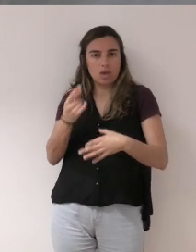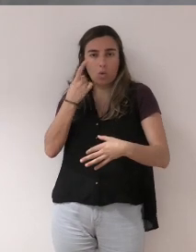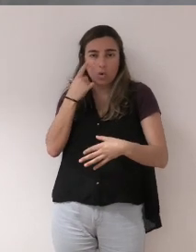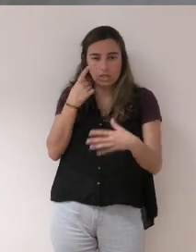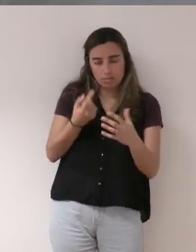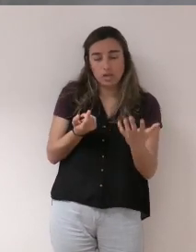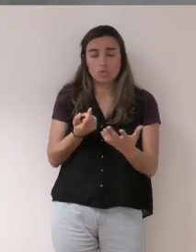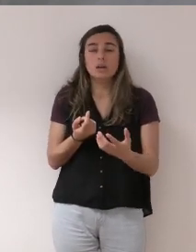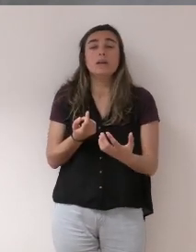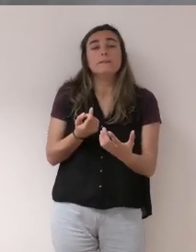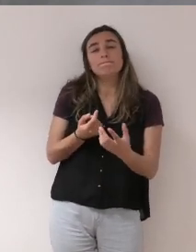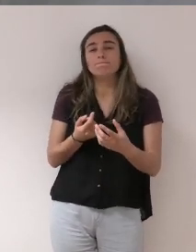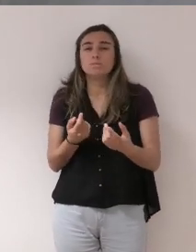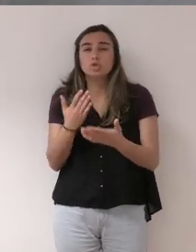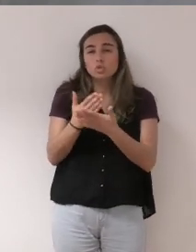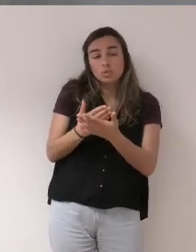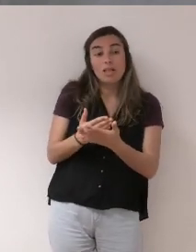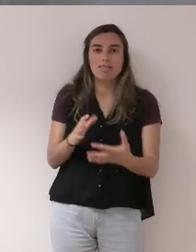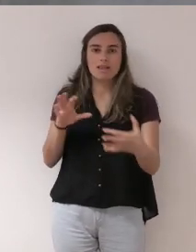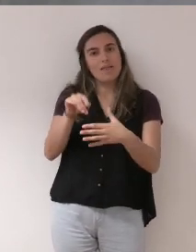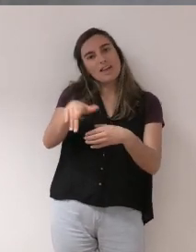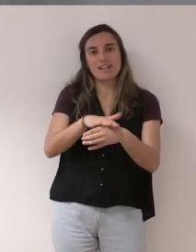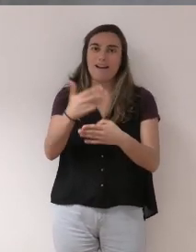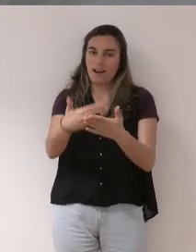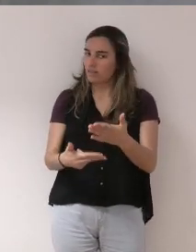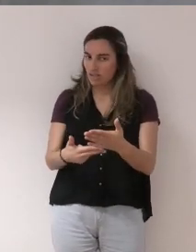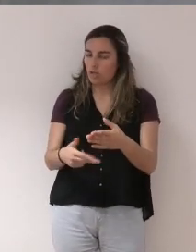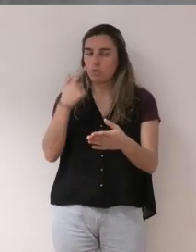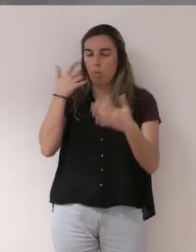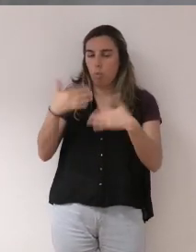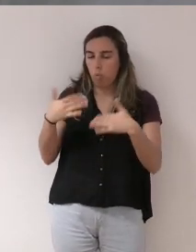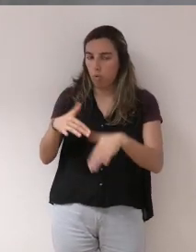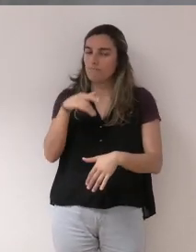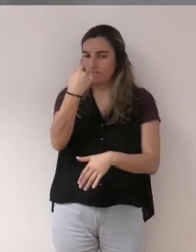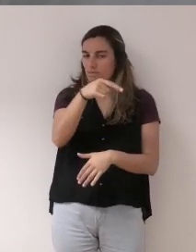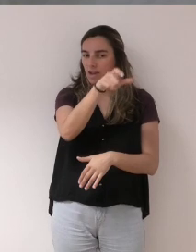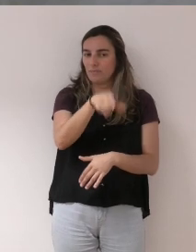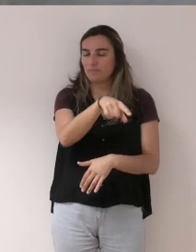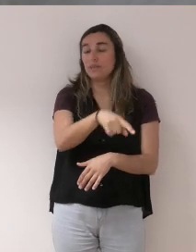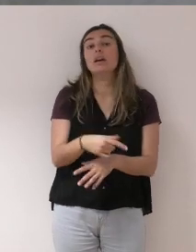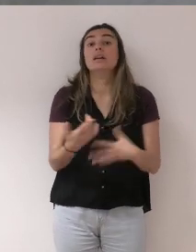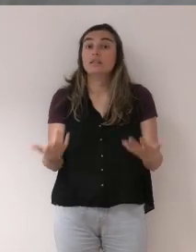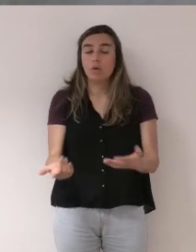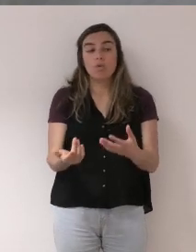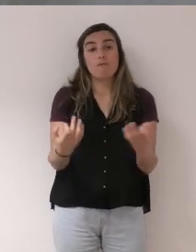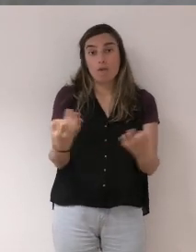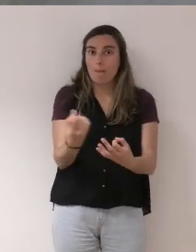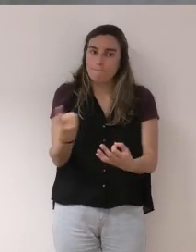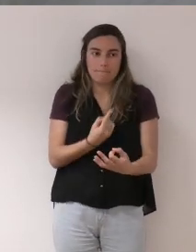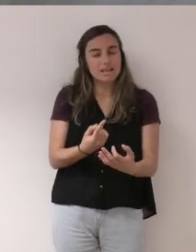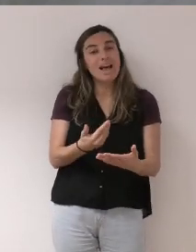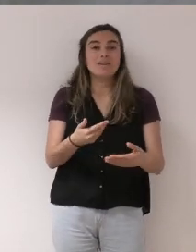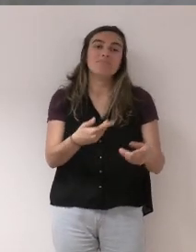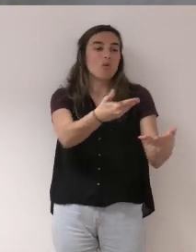nomeadamente ligadas a esta área mais artística. Então, não, também, com certeza que o teríamos que convidar